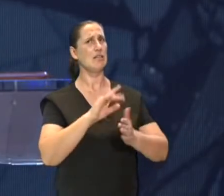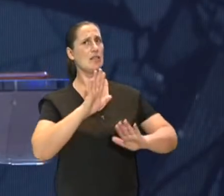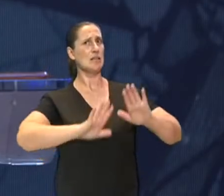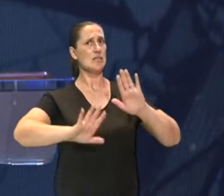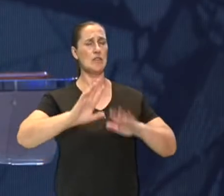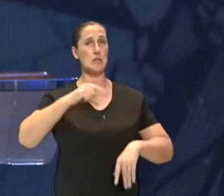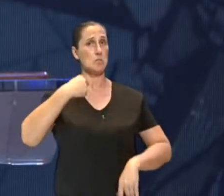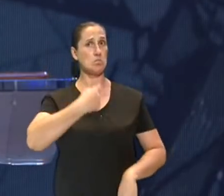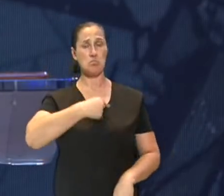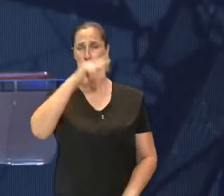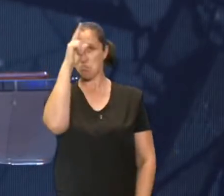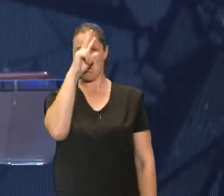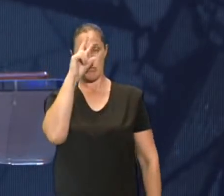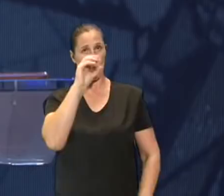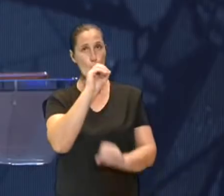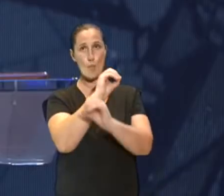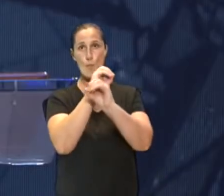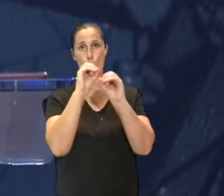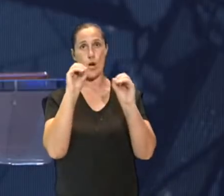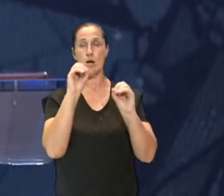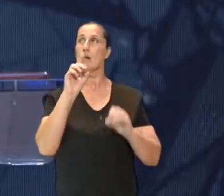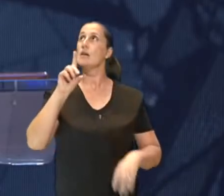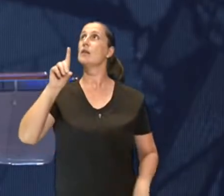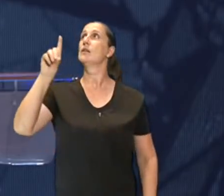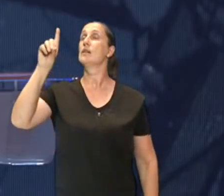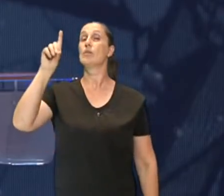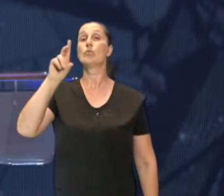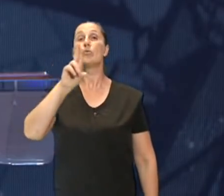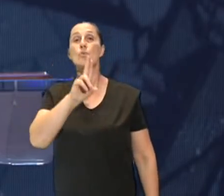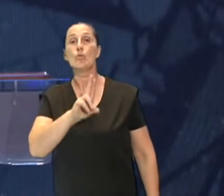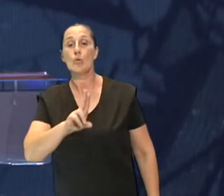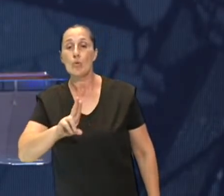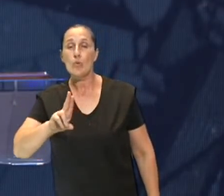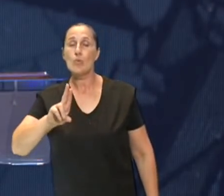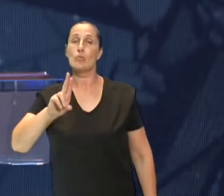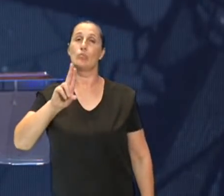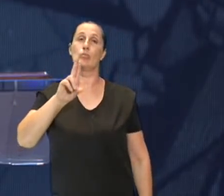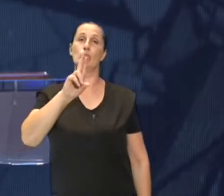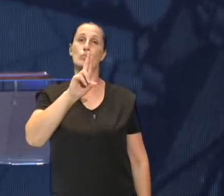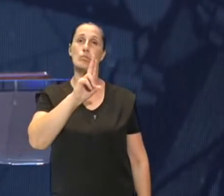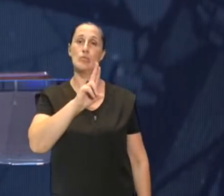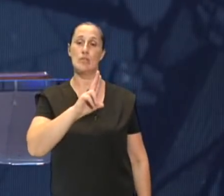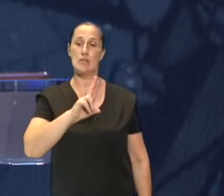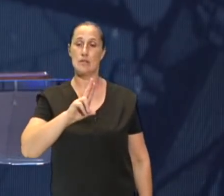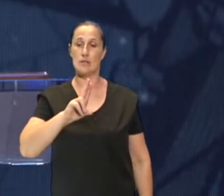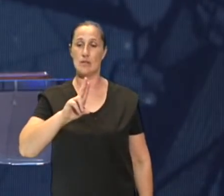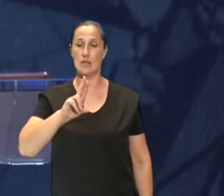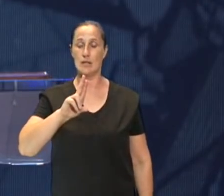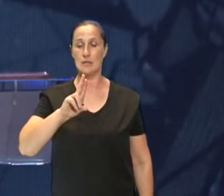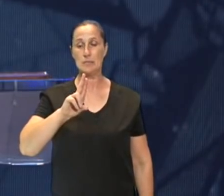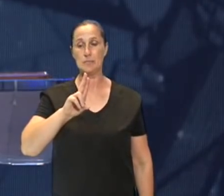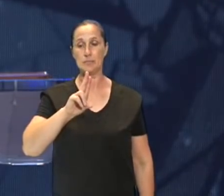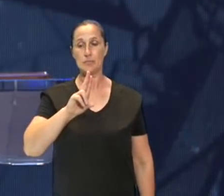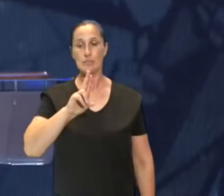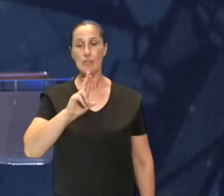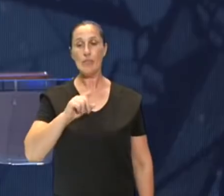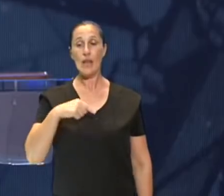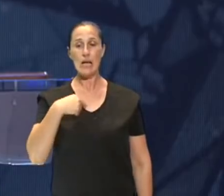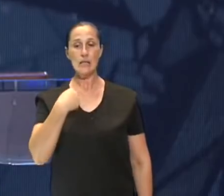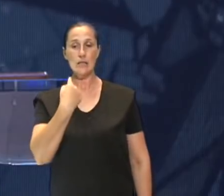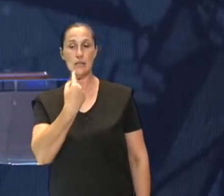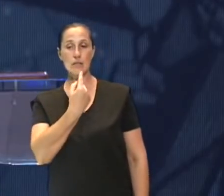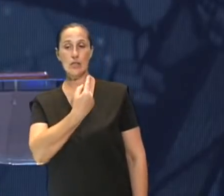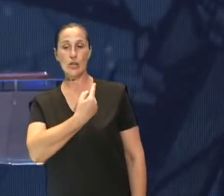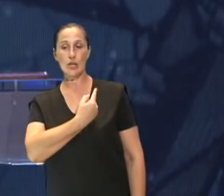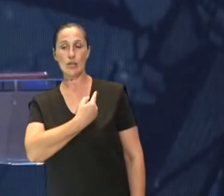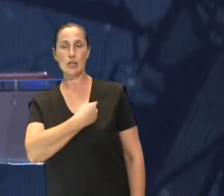se lembra. E às vezes Deus usa a nossa finitude, a